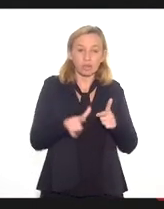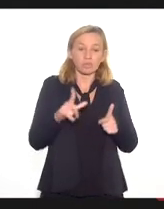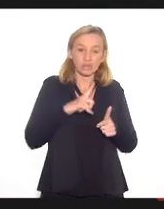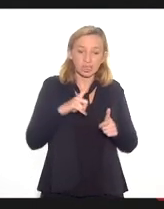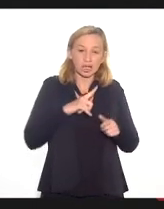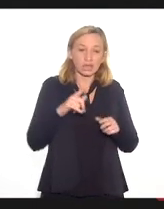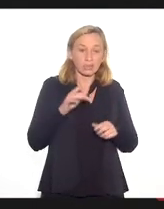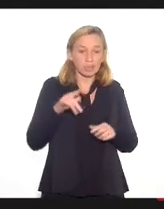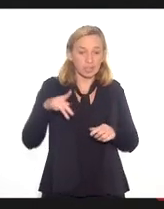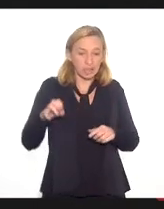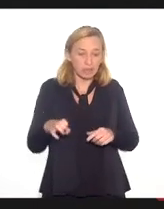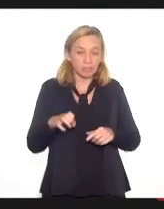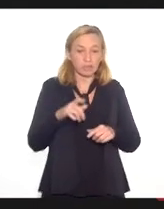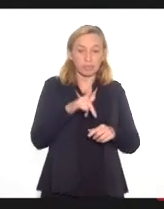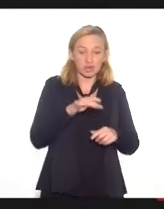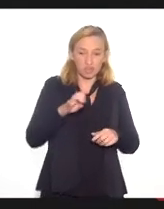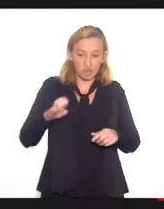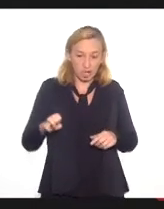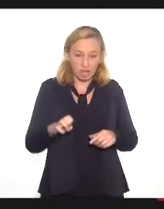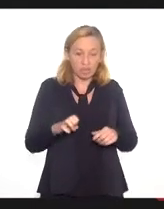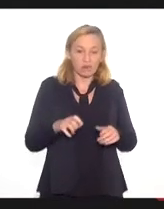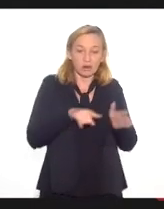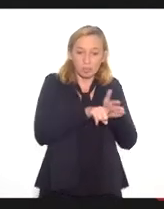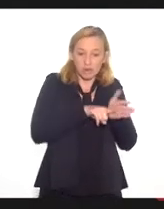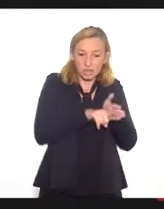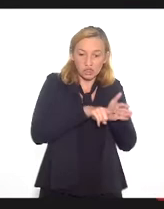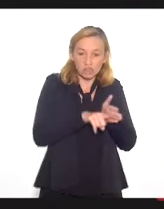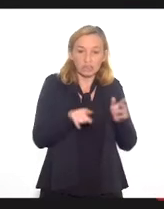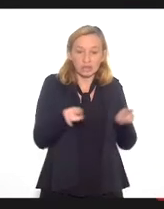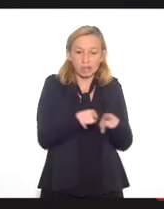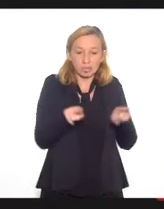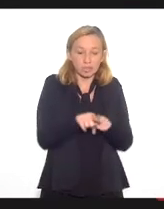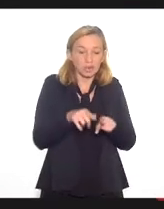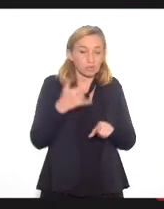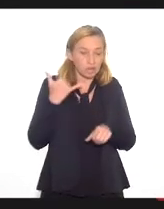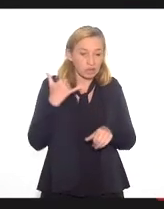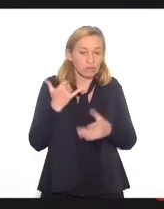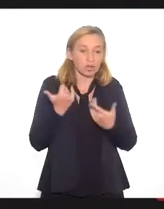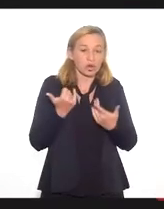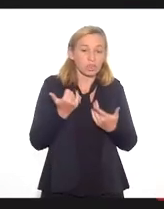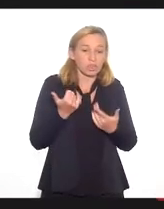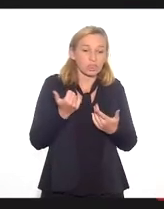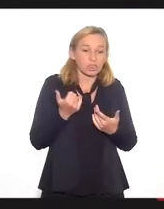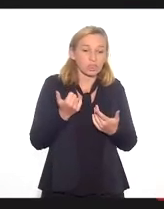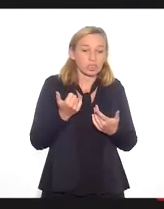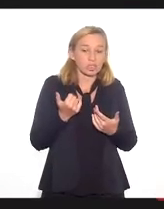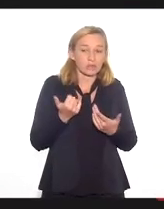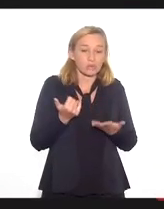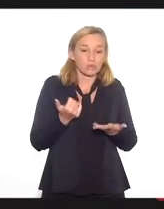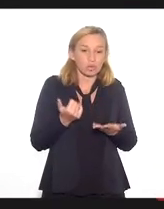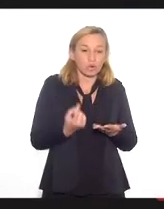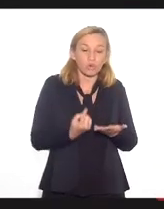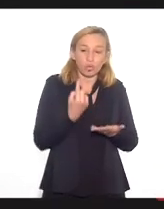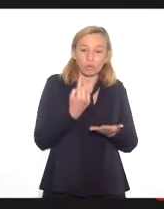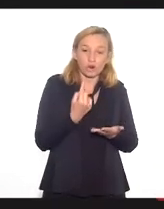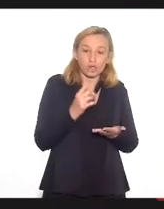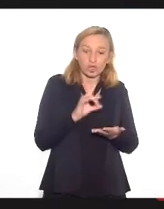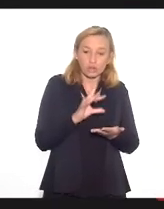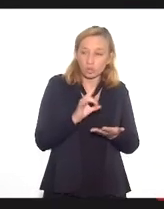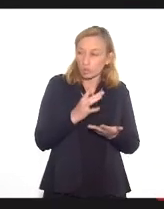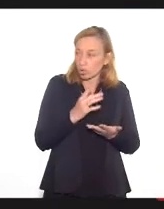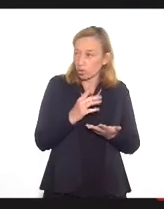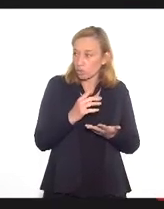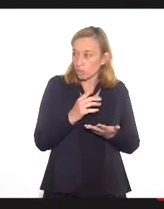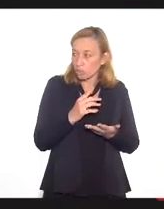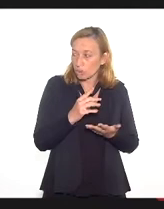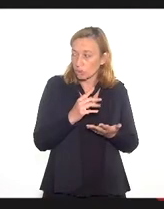e a PNAD e IBGE passou a fazer pesquisa pelo telefone talvez até esteja sobreestimada ou seja uma talvez esteja